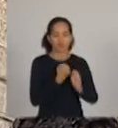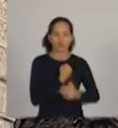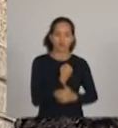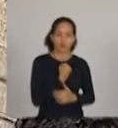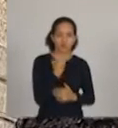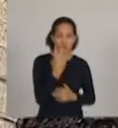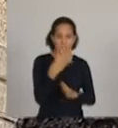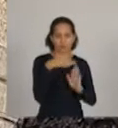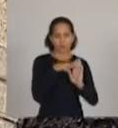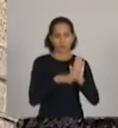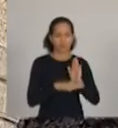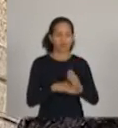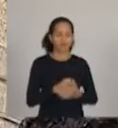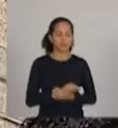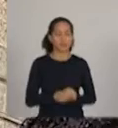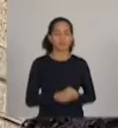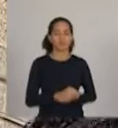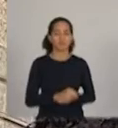da pauta.